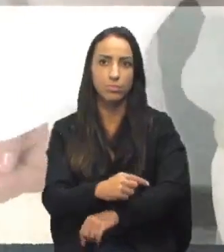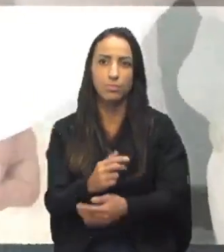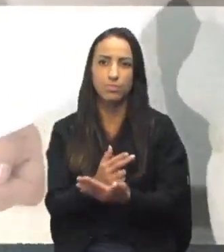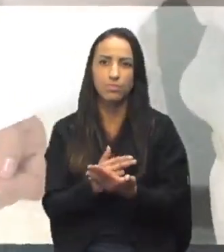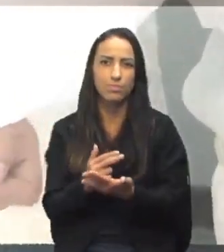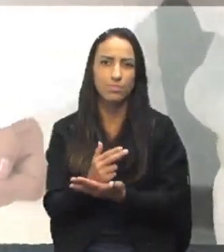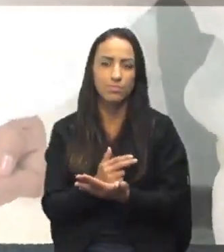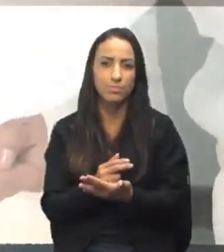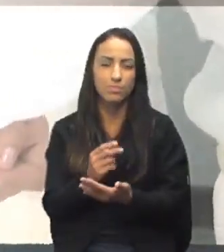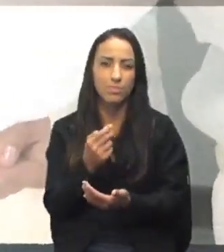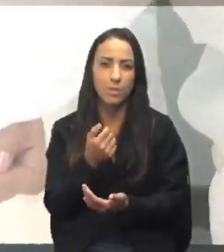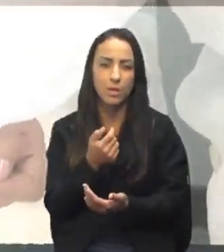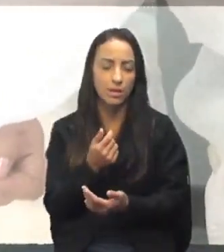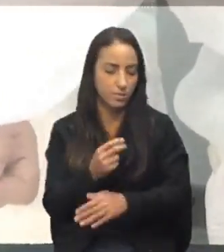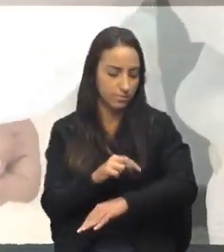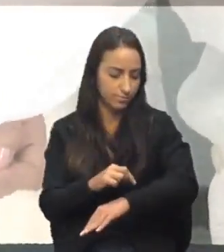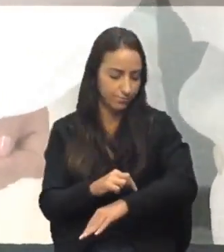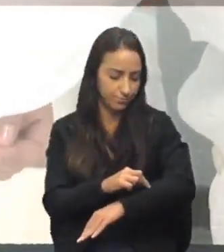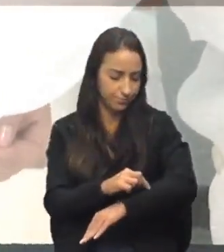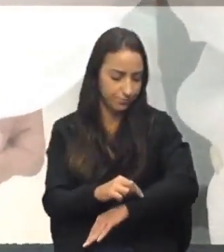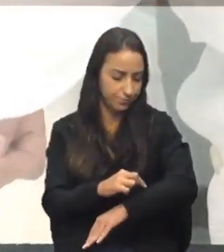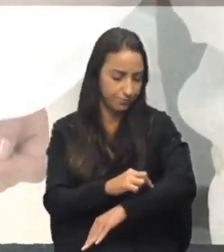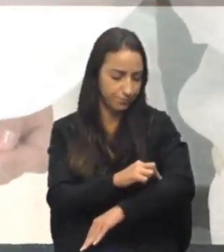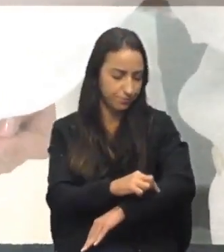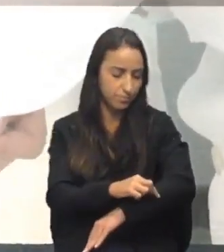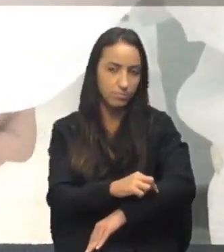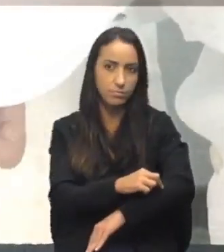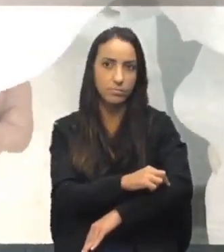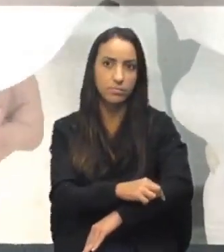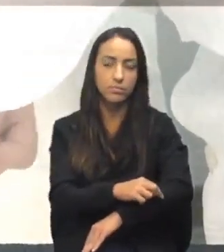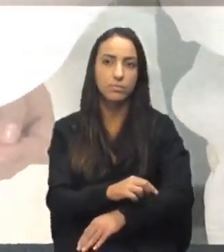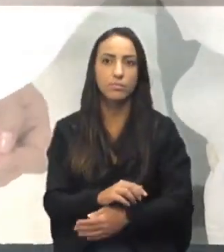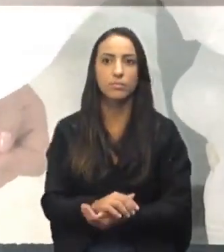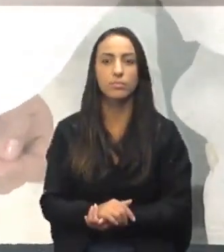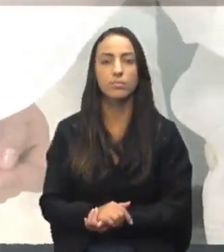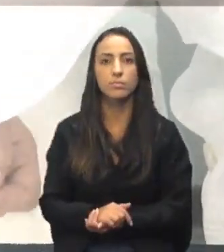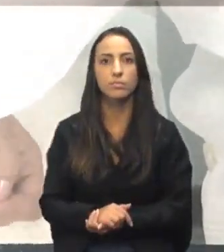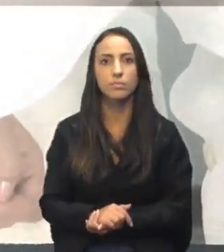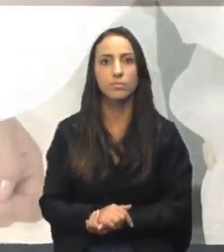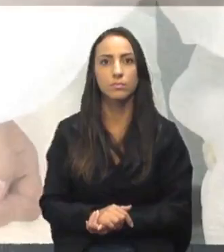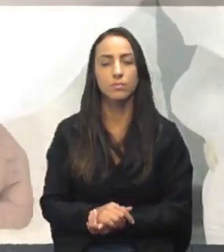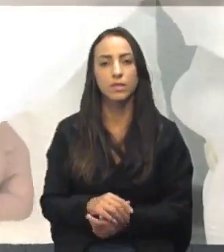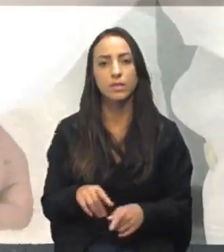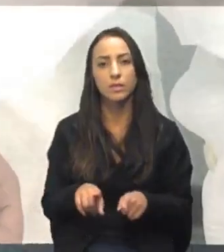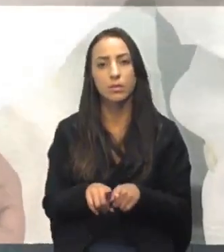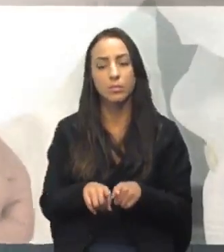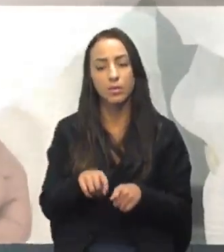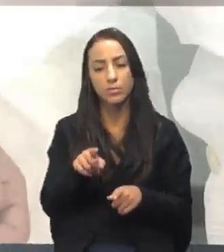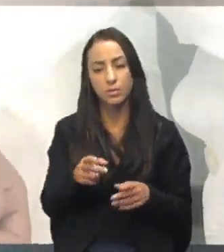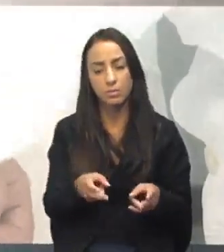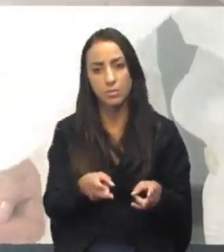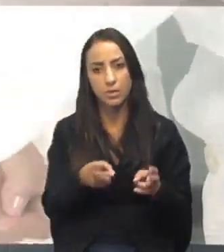V. Então, veja que você vai perceber também no desenvolvimento